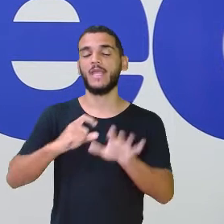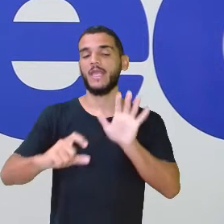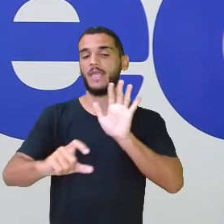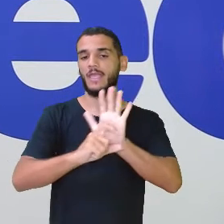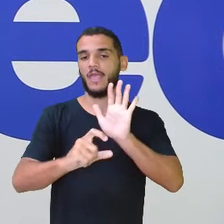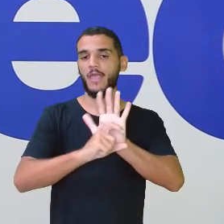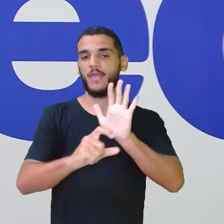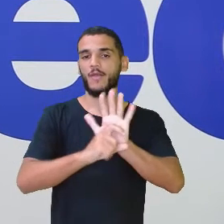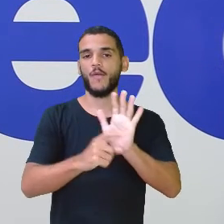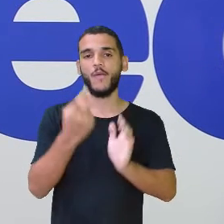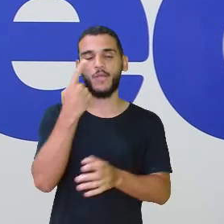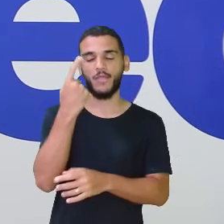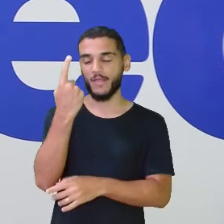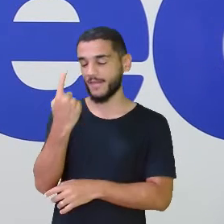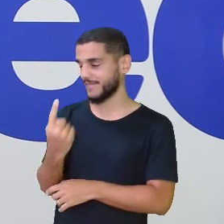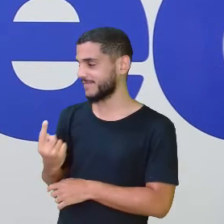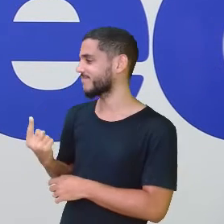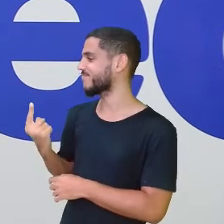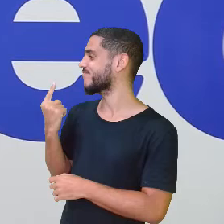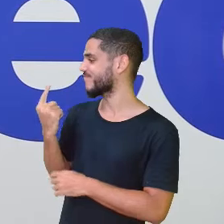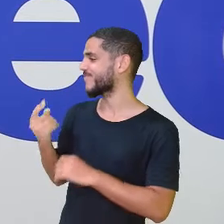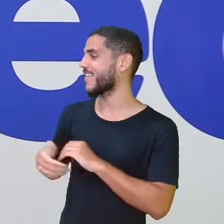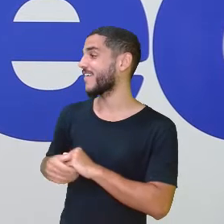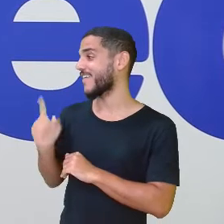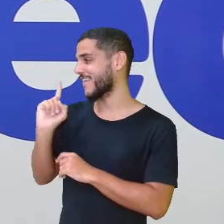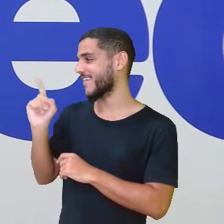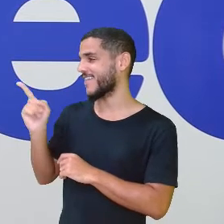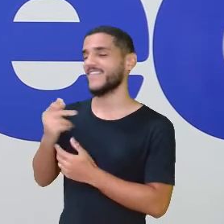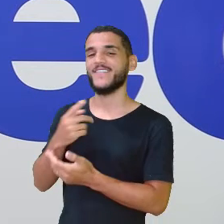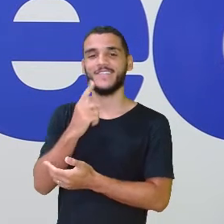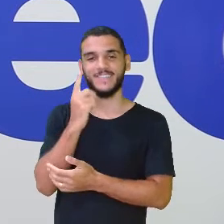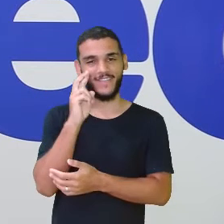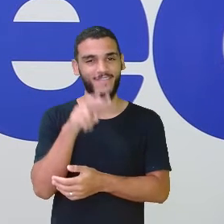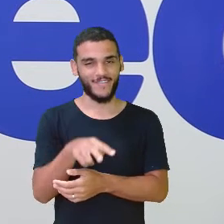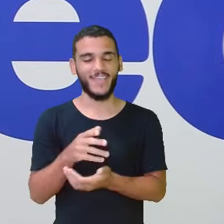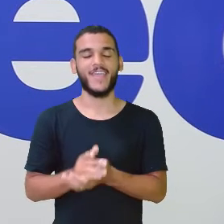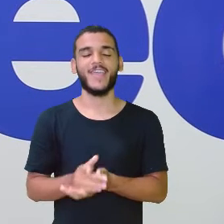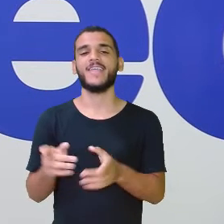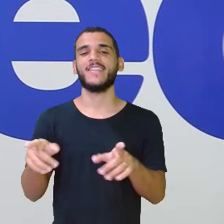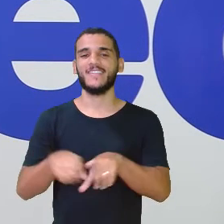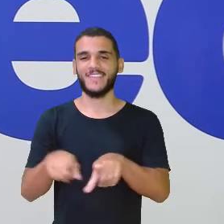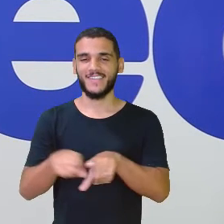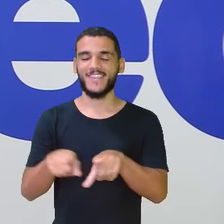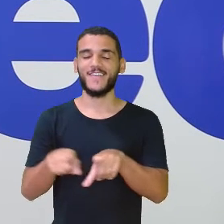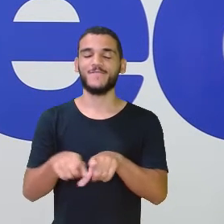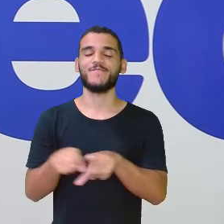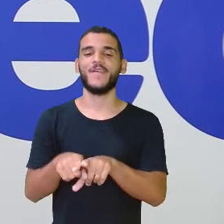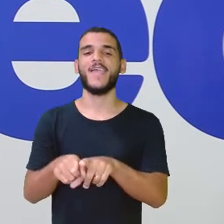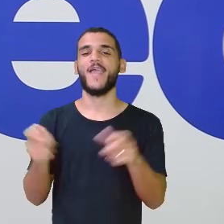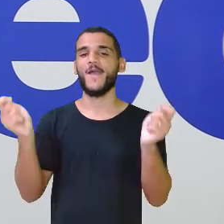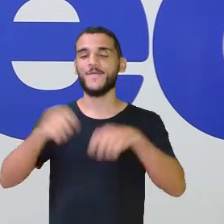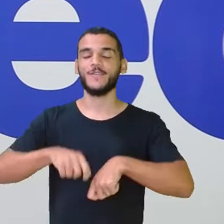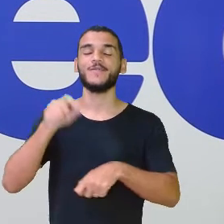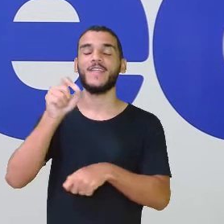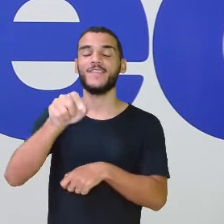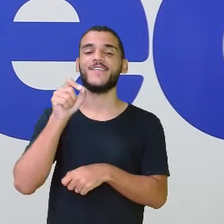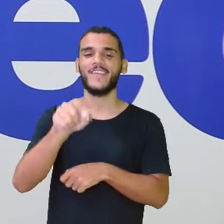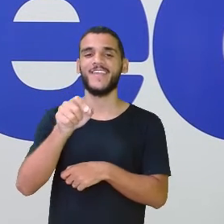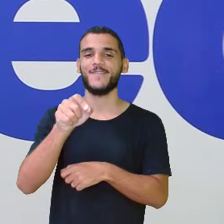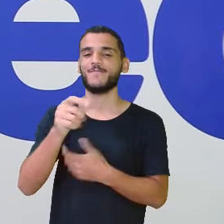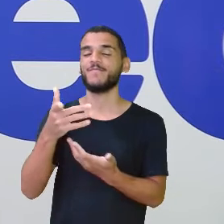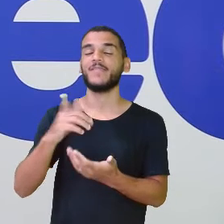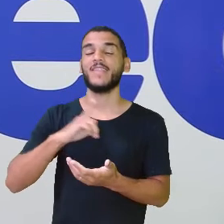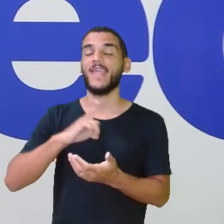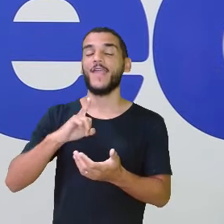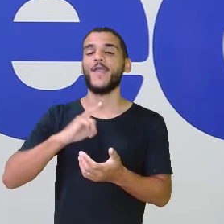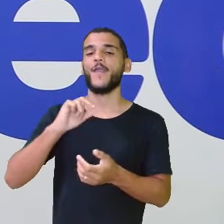Codes vão aparecer aí, vão aparecer na sua telinha. Você pode direcionar, olha aí, tá vendo? Um toque de mágica e aparece